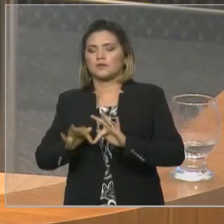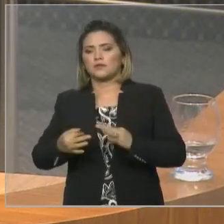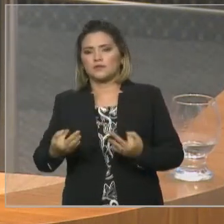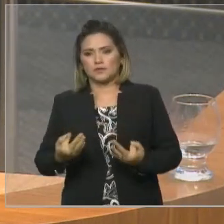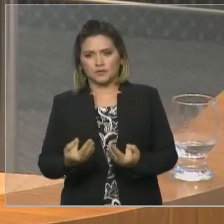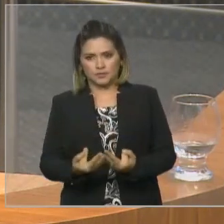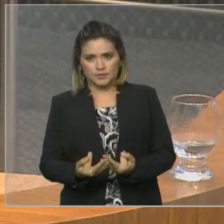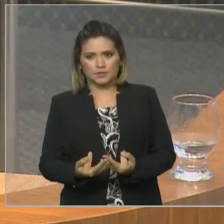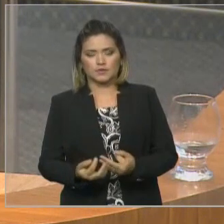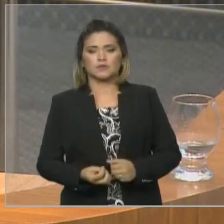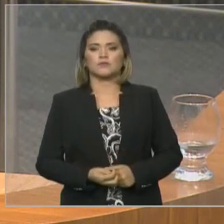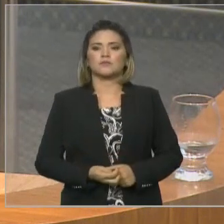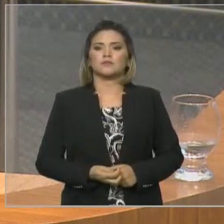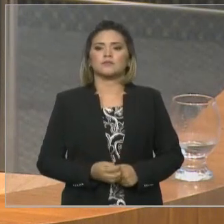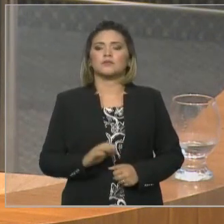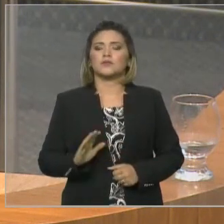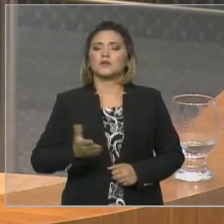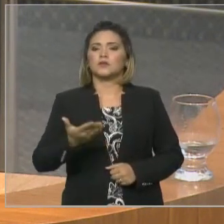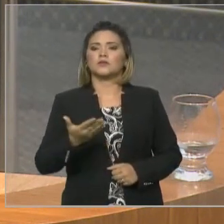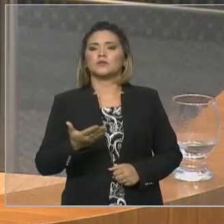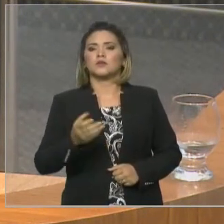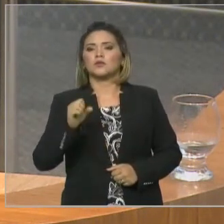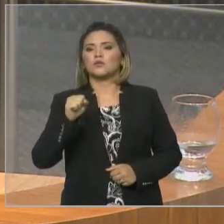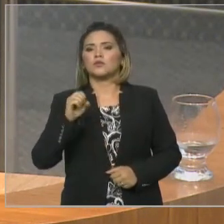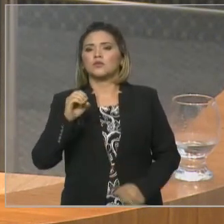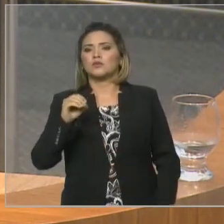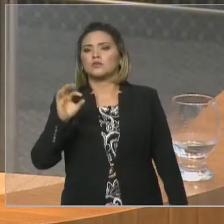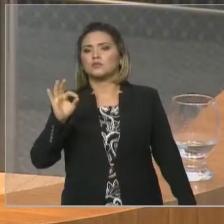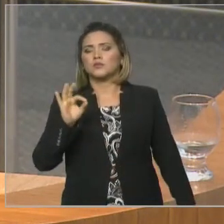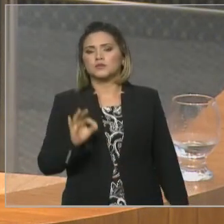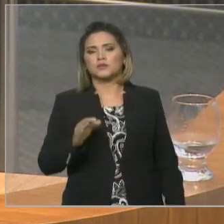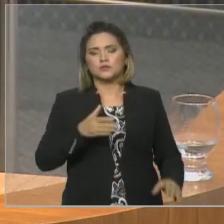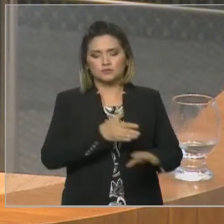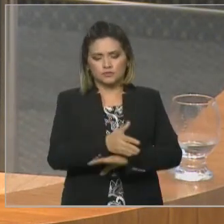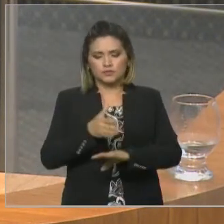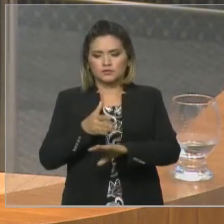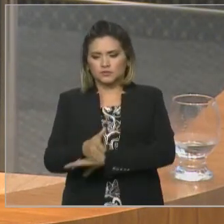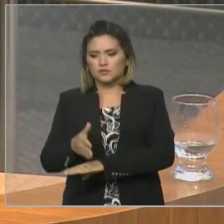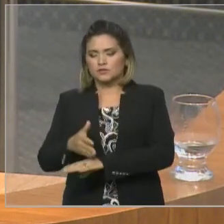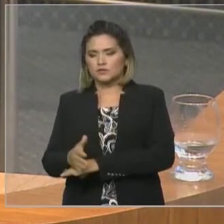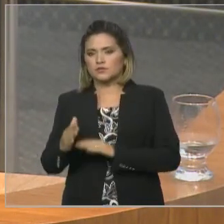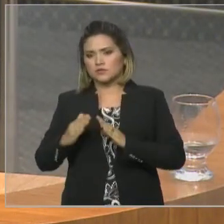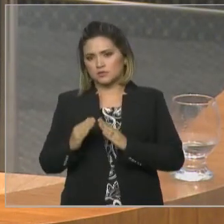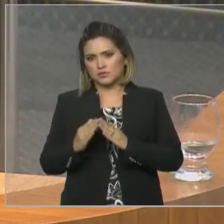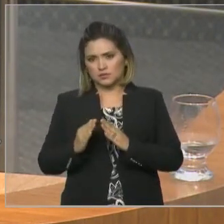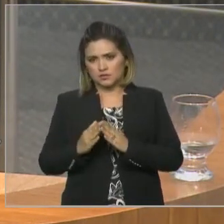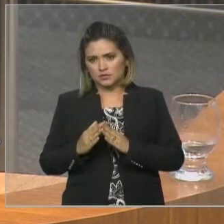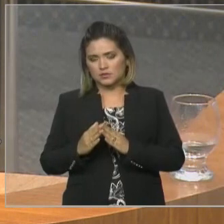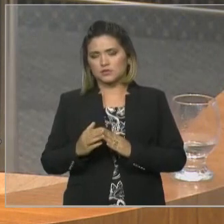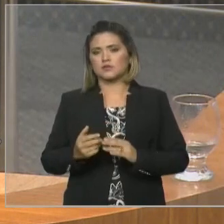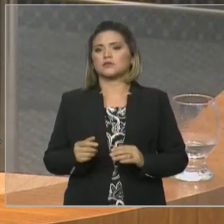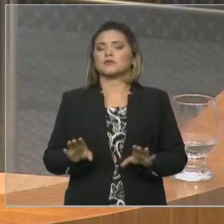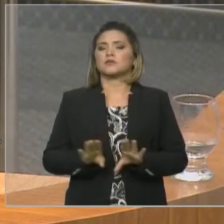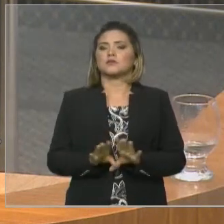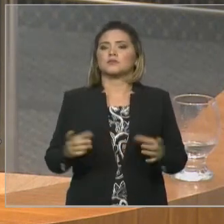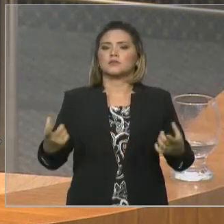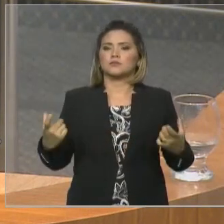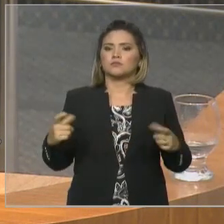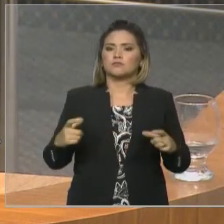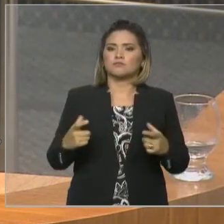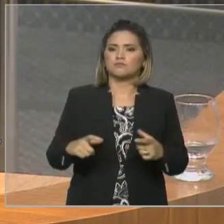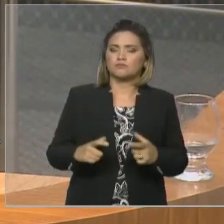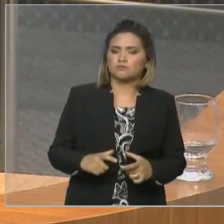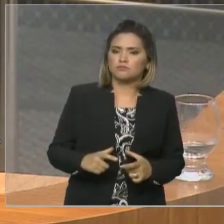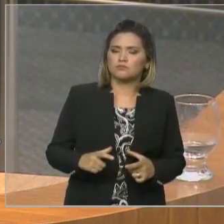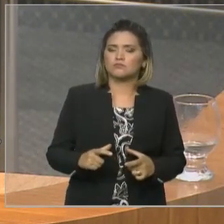efetivamente realizados e realização de pelo menos 80% das visitas domiciliares previstas no território, além da redução dos óbitos materno-infantis,